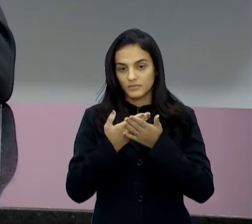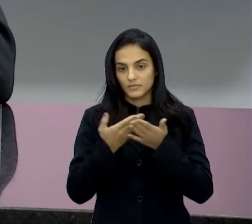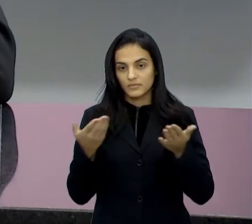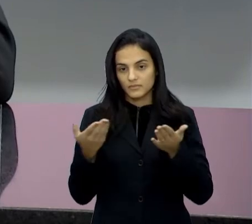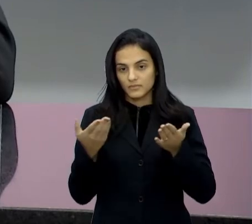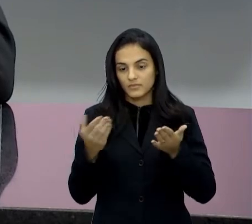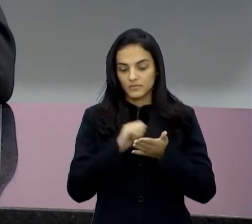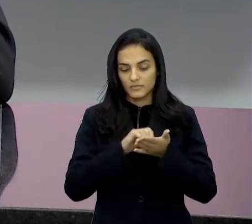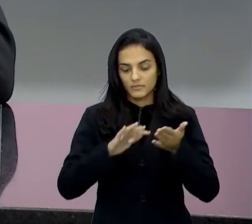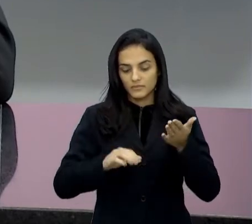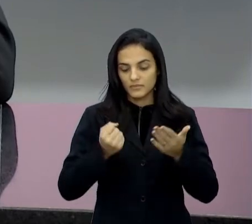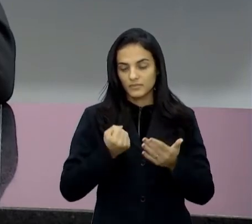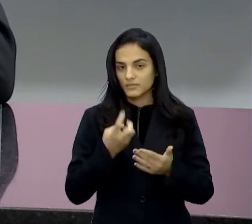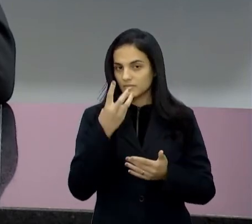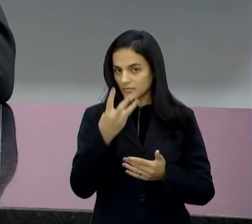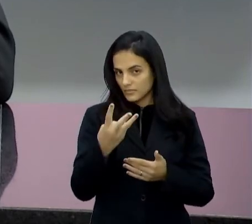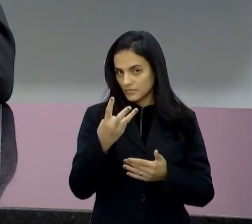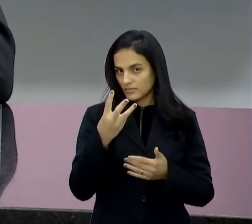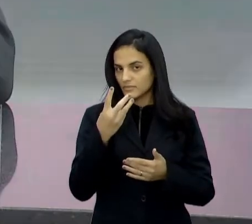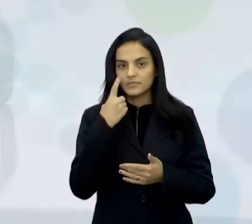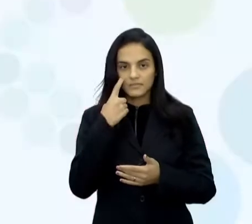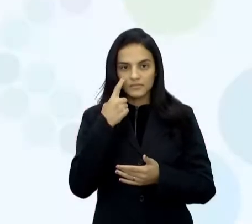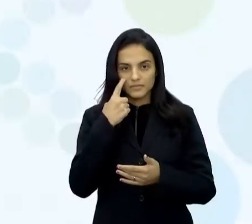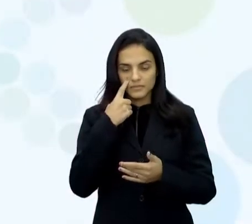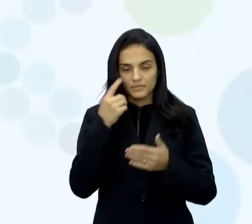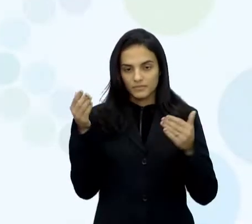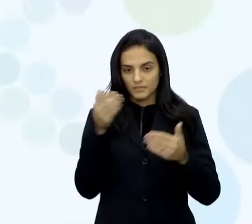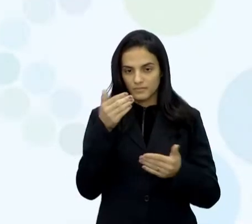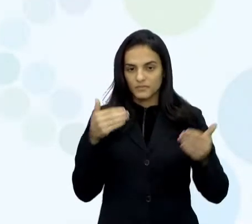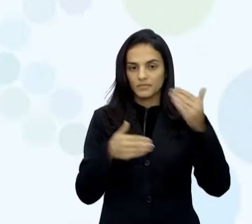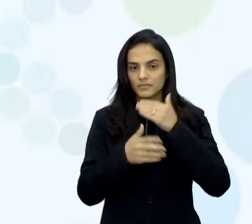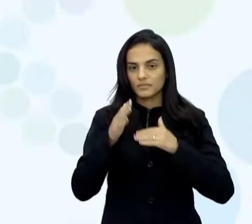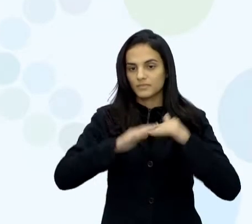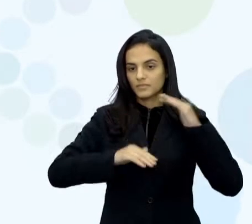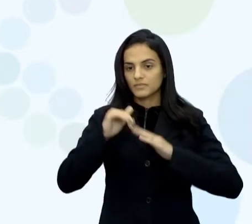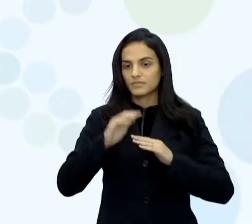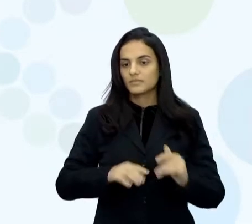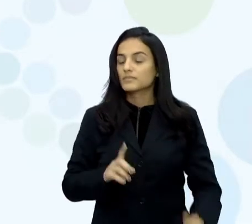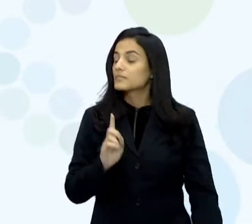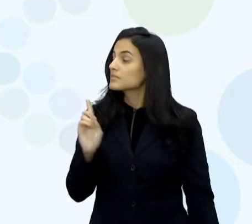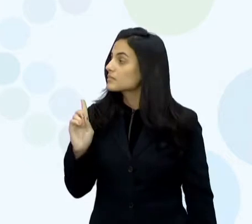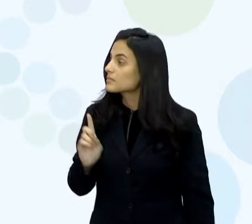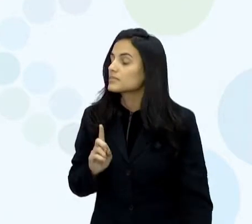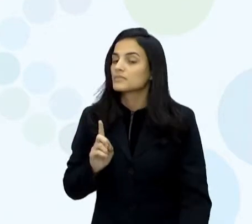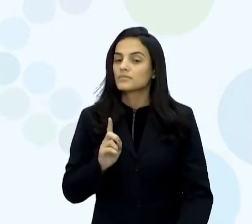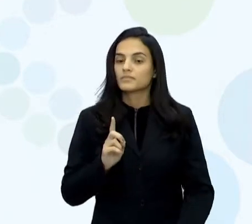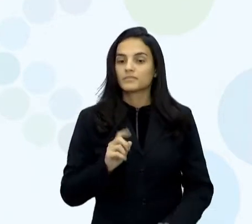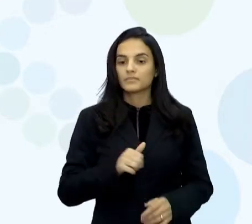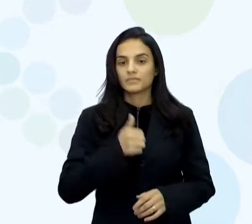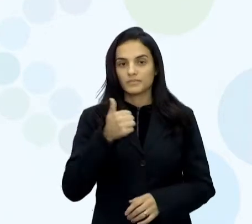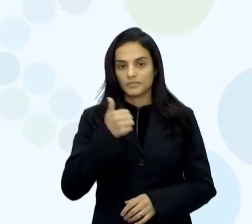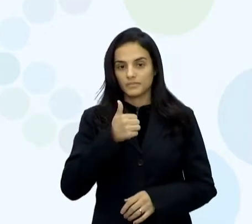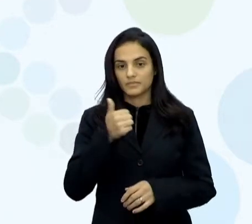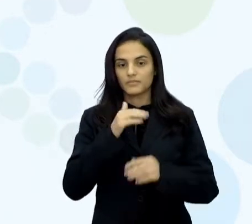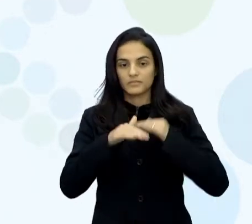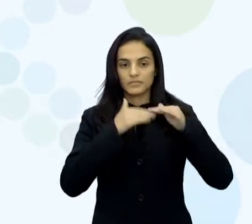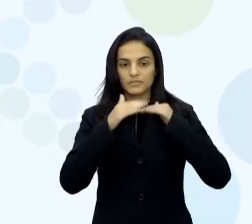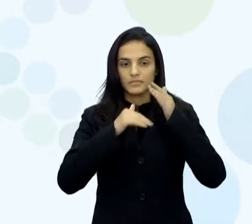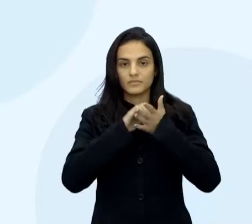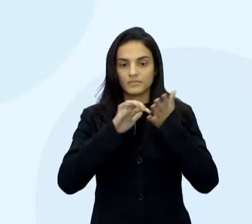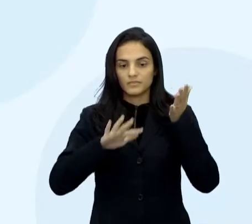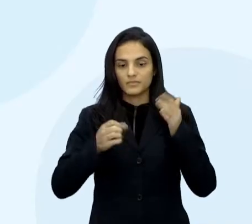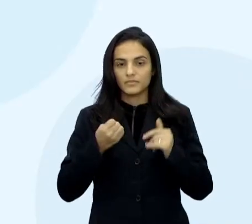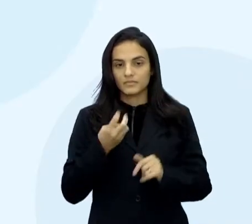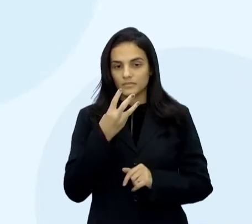atividade 3, tá? Então, vamos lá para a nossa telinha para ver as habilidades e ver aí o nosso primeiro desenvolvimento da